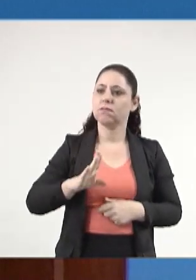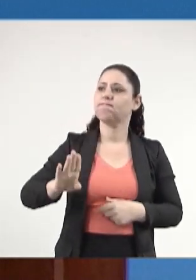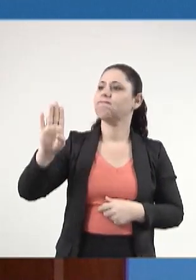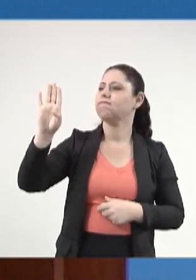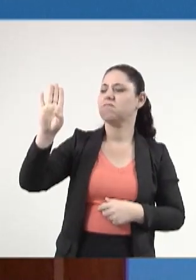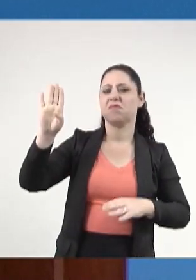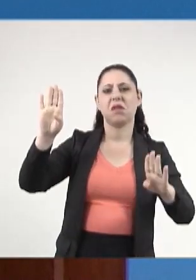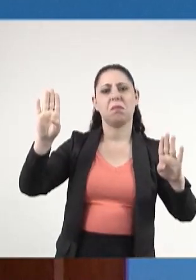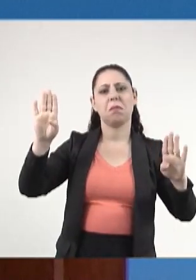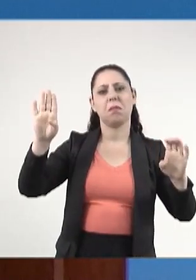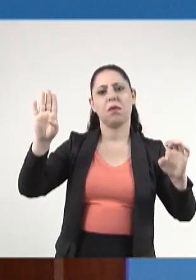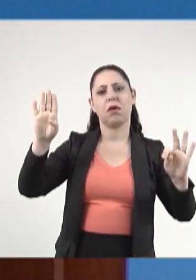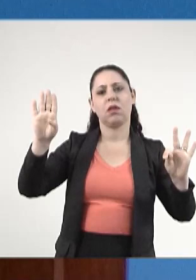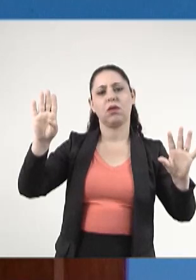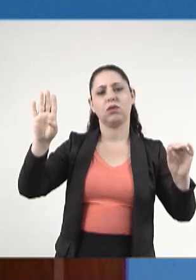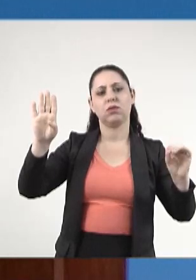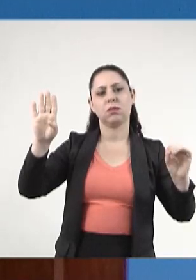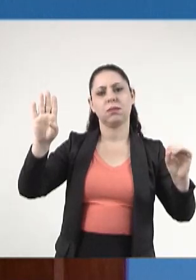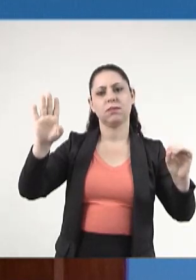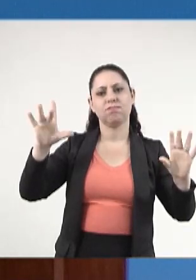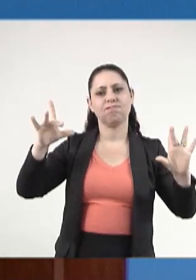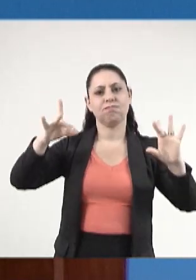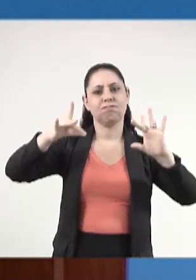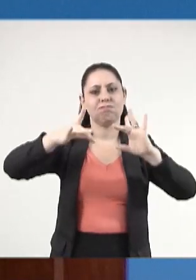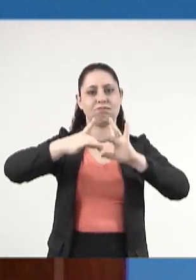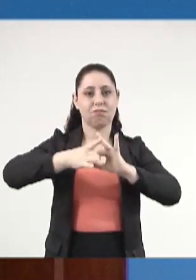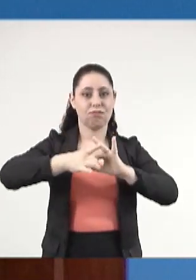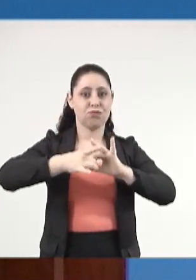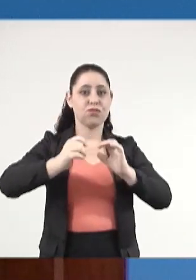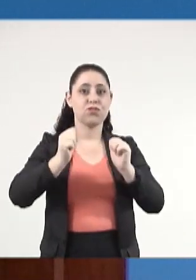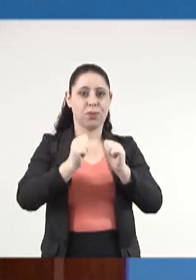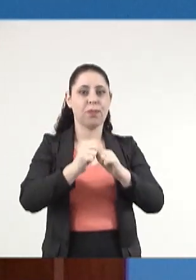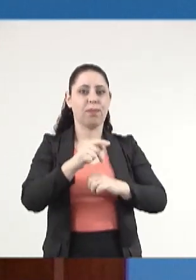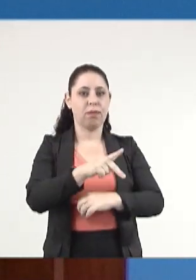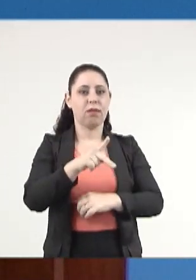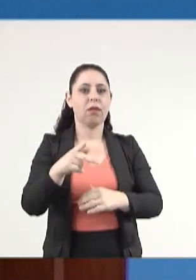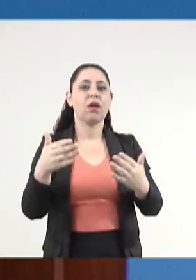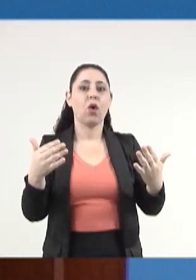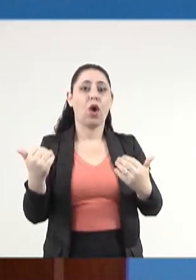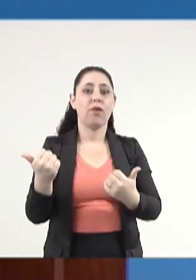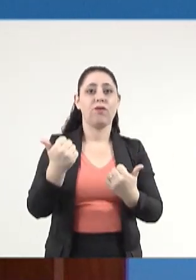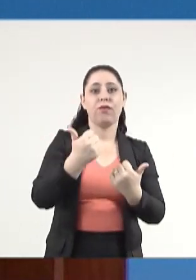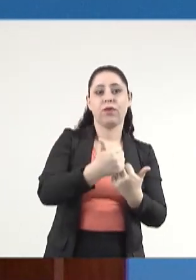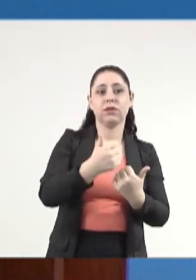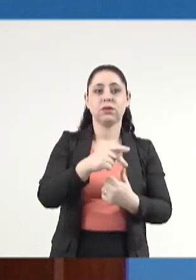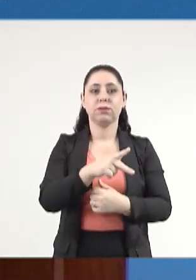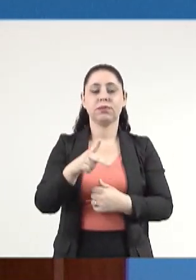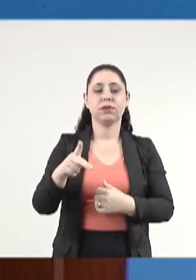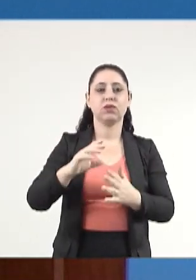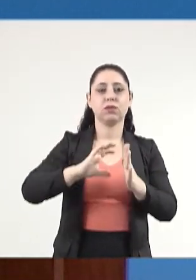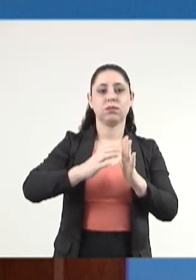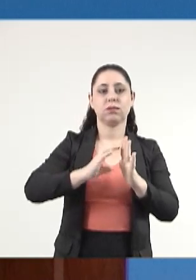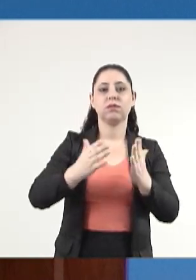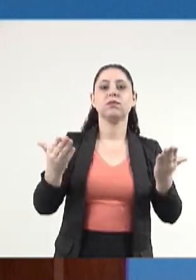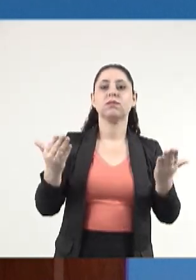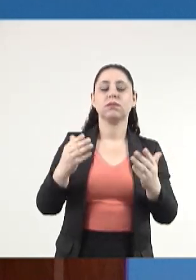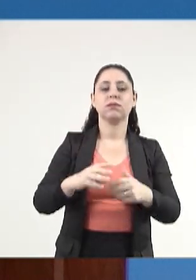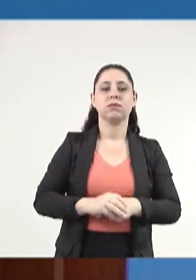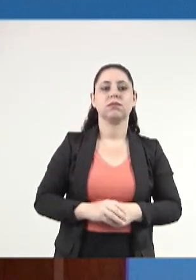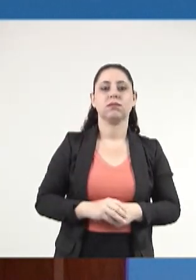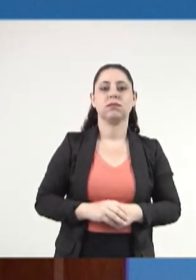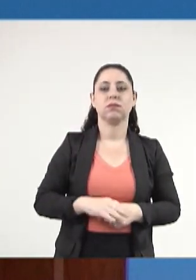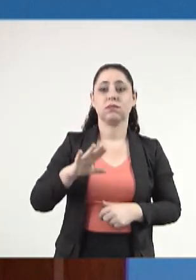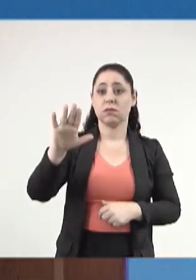Beto Pereira, que costurou essa aliança com ele, que é presidente, agora vice-presidente desse partido,